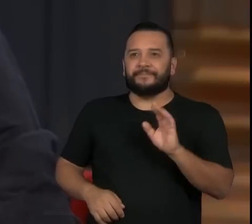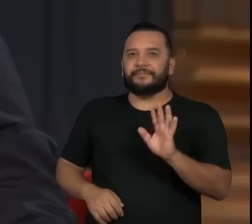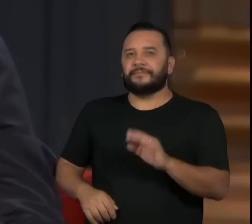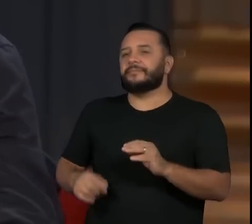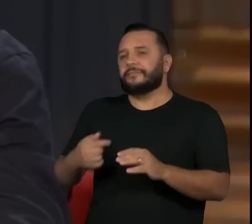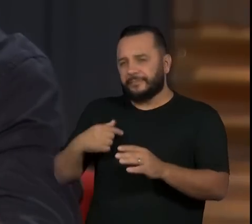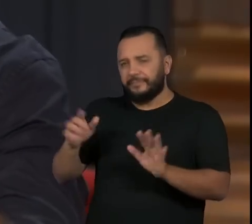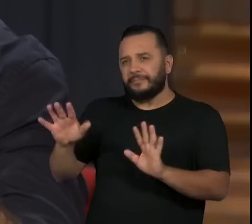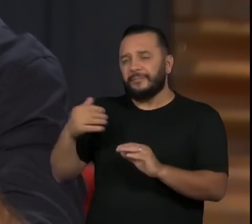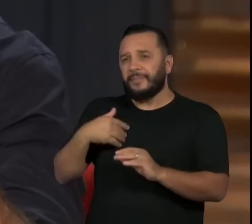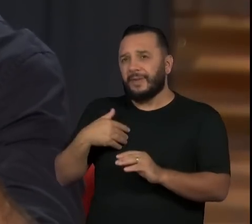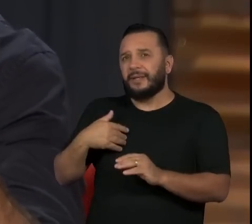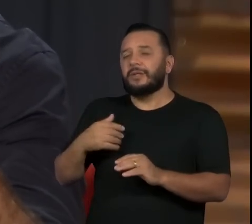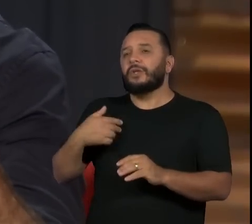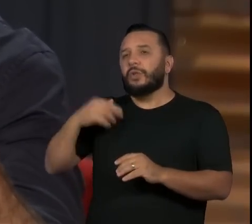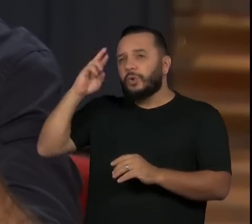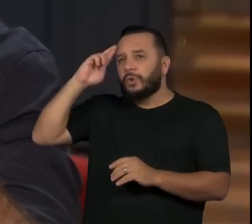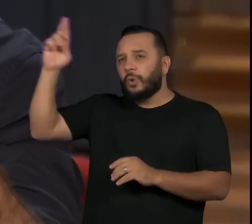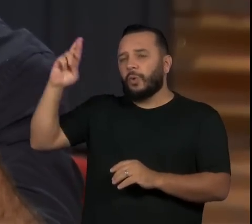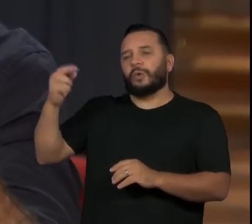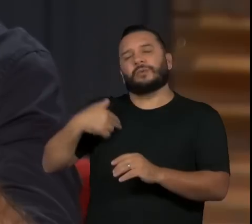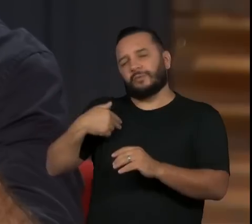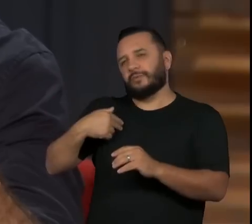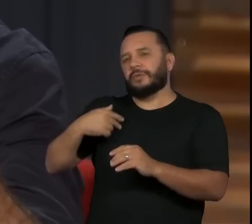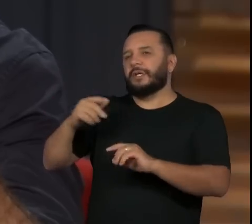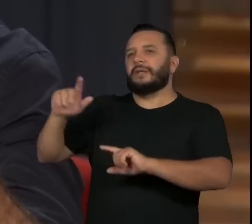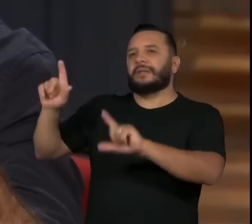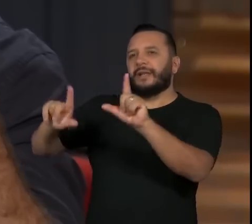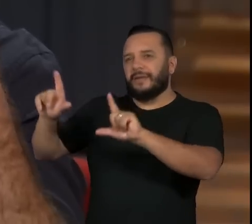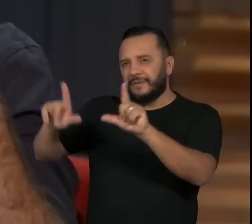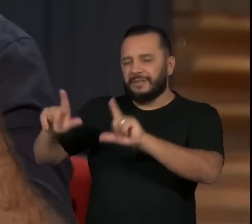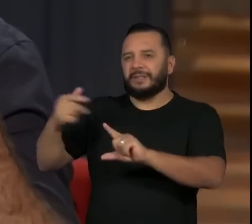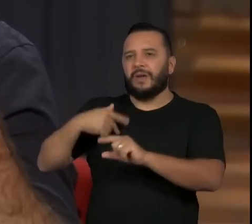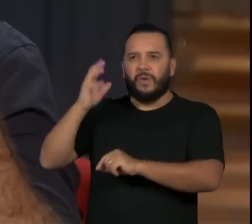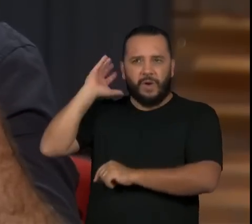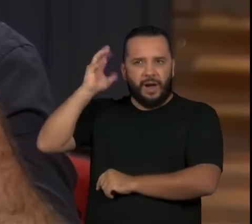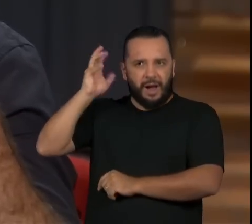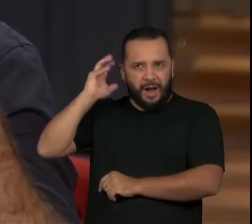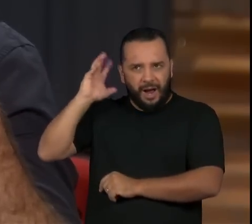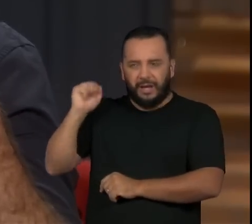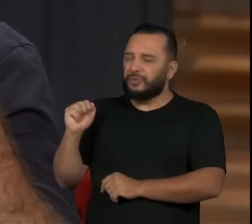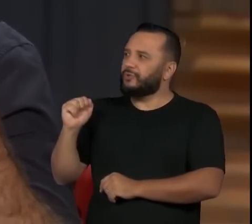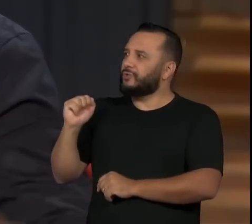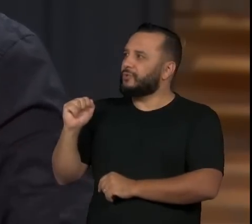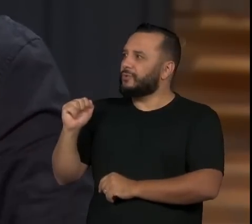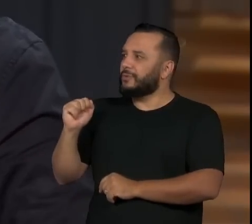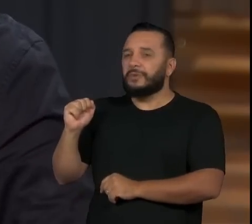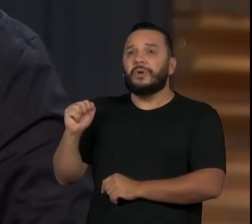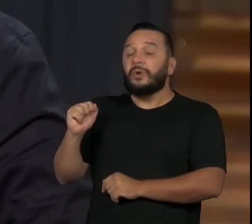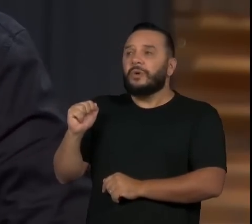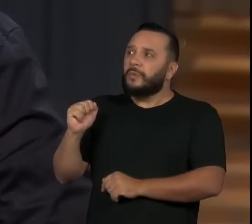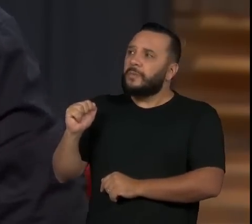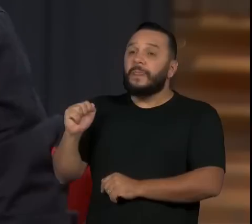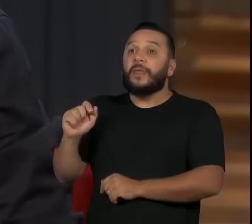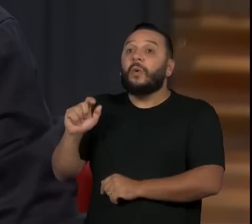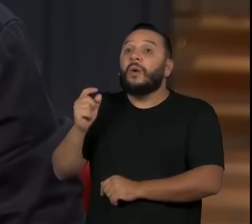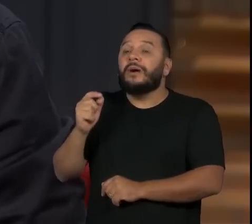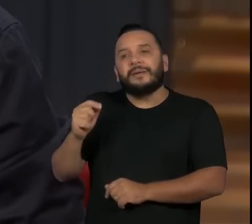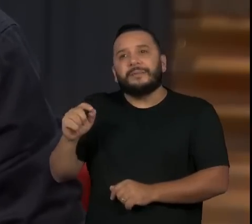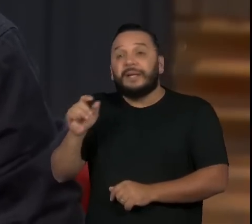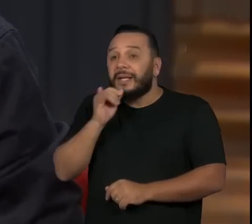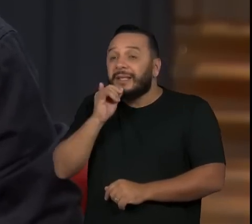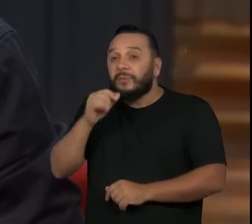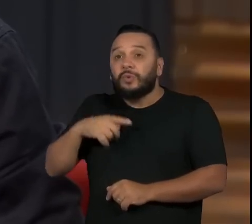dono de emissora, rádio ou jornal do Brasil grande que não seja grande proprietário de terras. Eu quero não